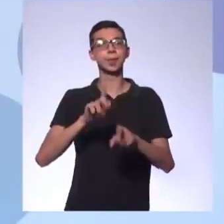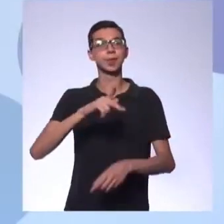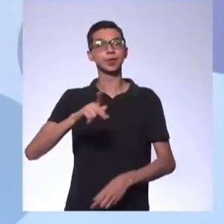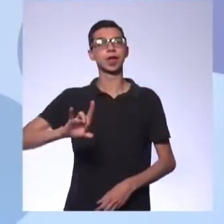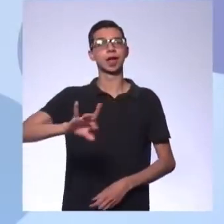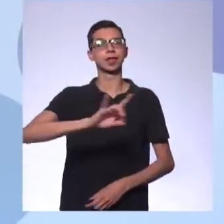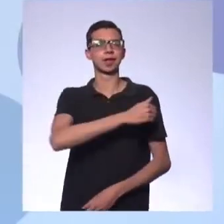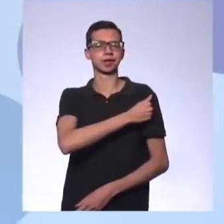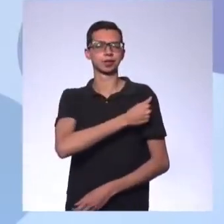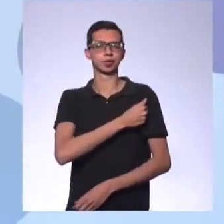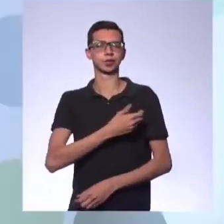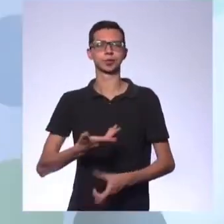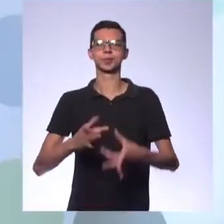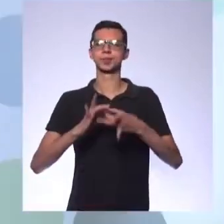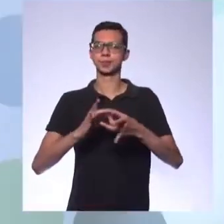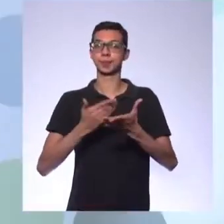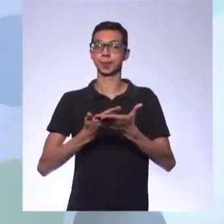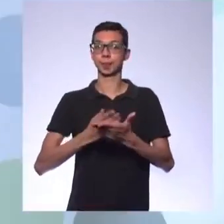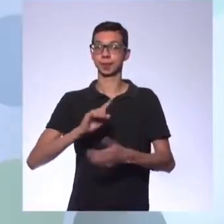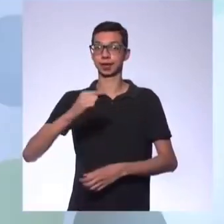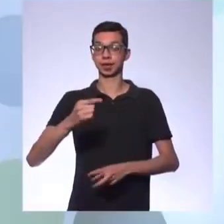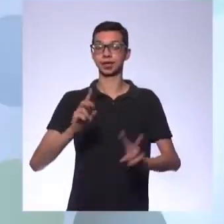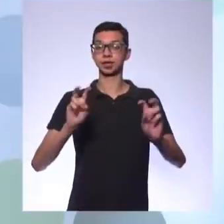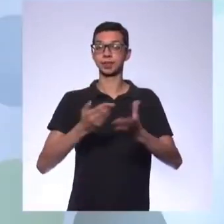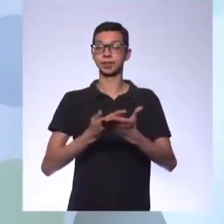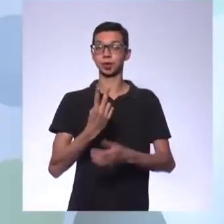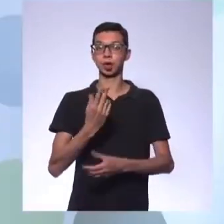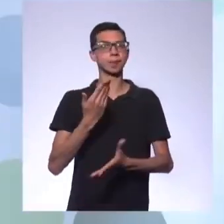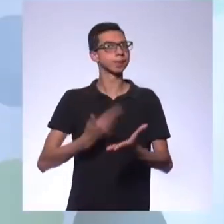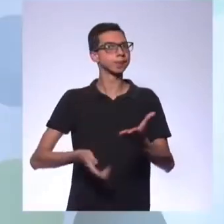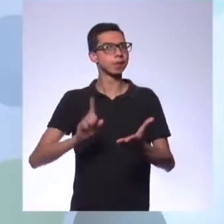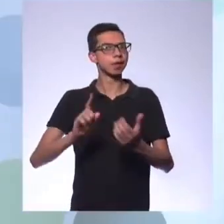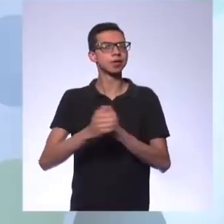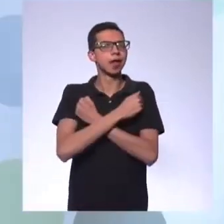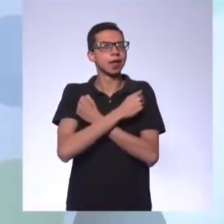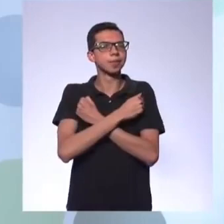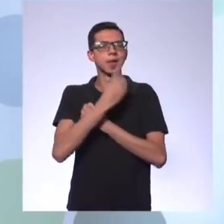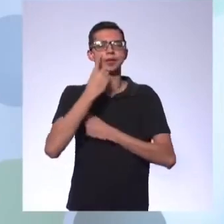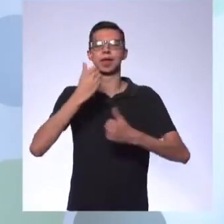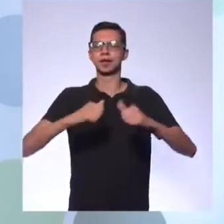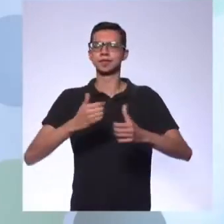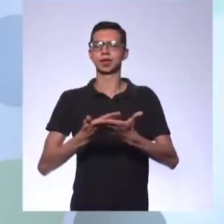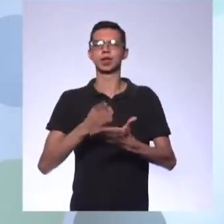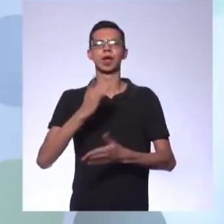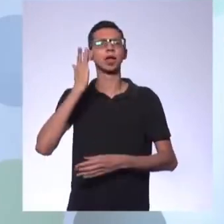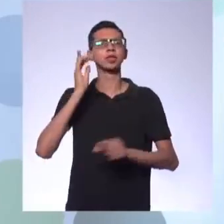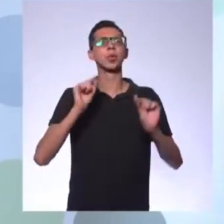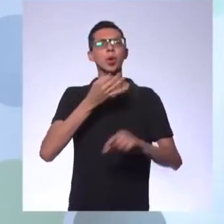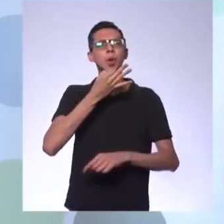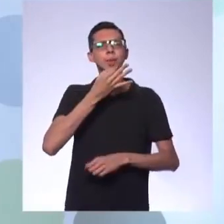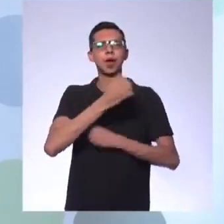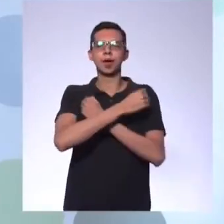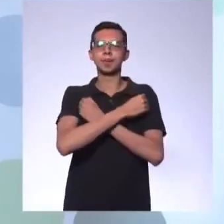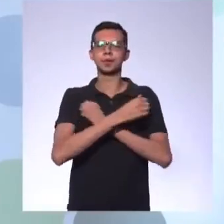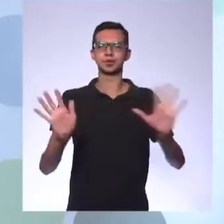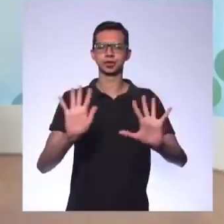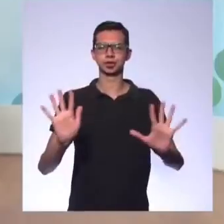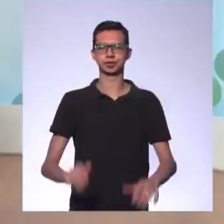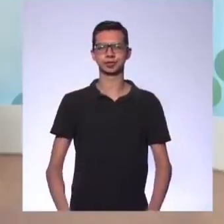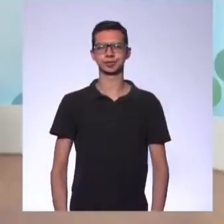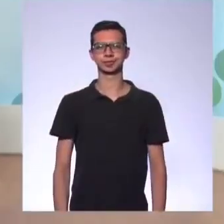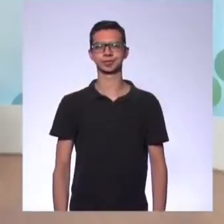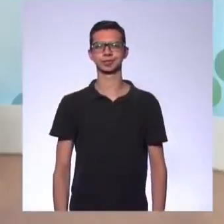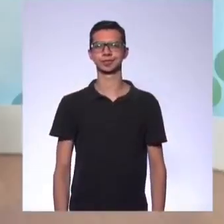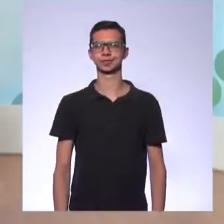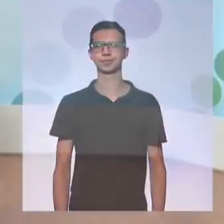aí para participar. Na próxima aula daremos sequência à aula 2. Não perca, um grande abraço. Não esqueça de avaliar a nossa aula e dizer o que você achou. Um grande abraço. Tchau, tchau. Tchau, tchau. Valeu.